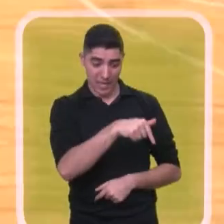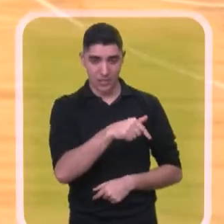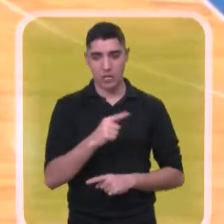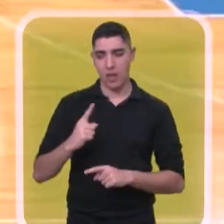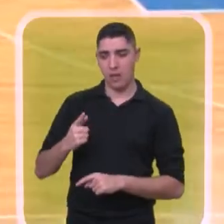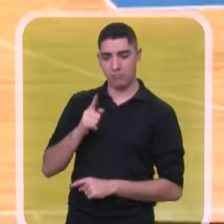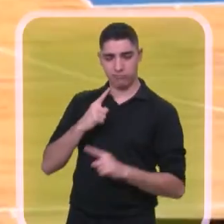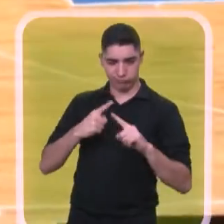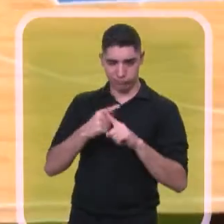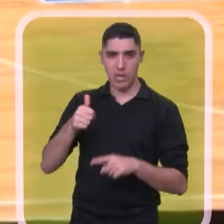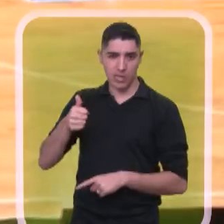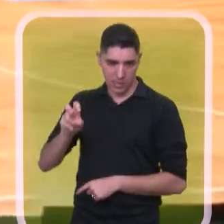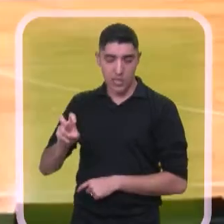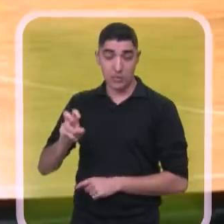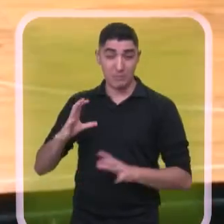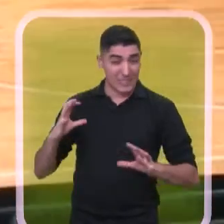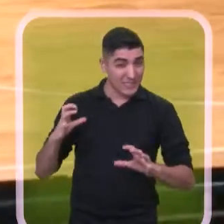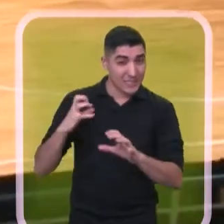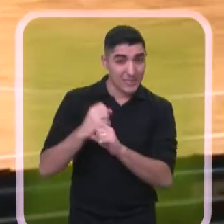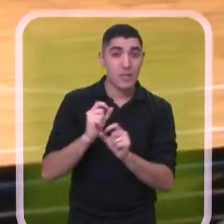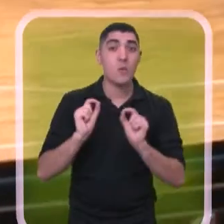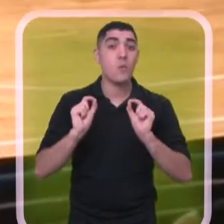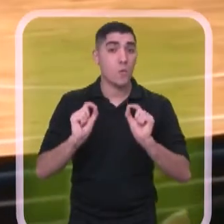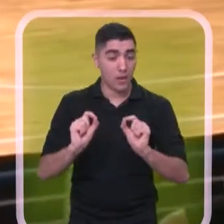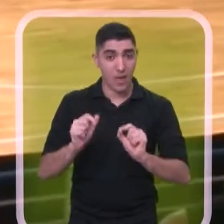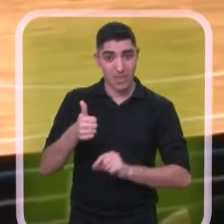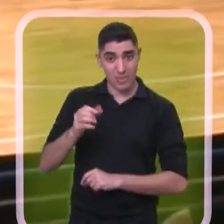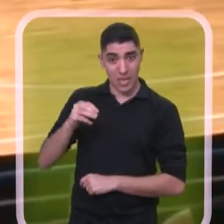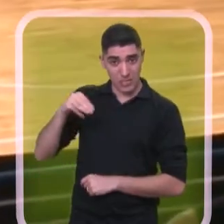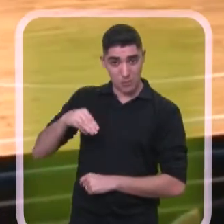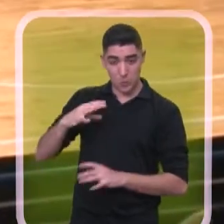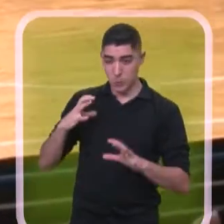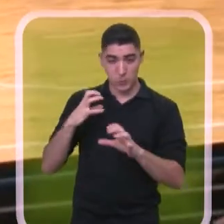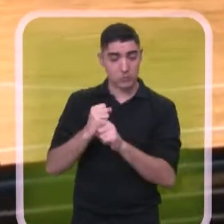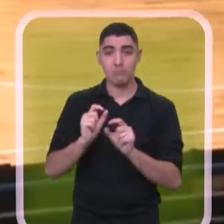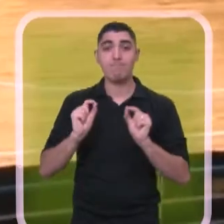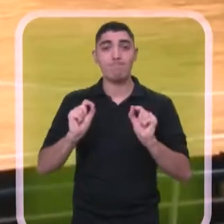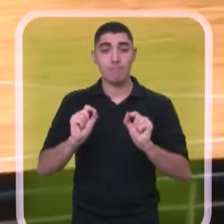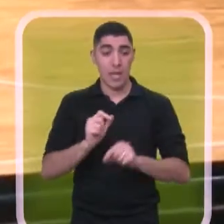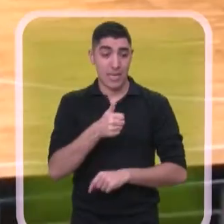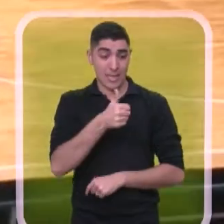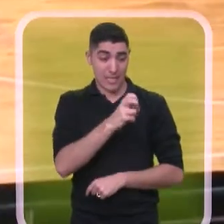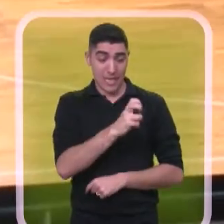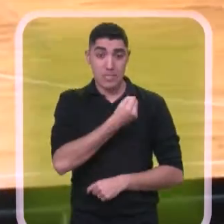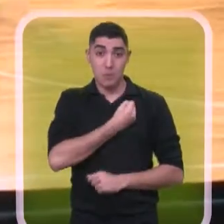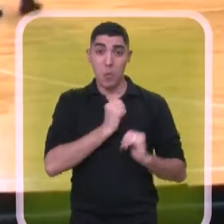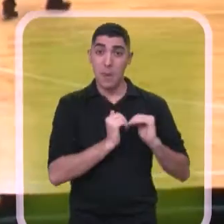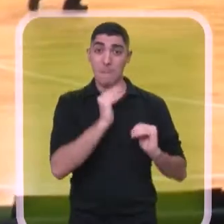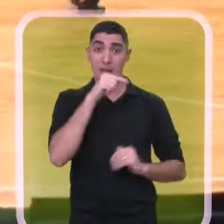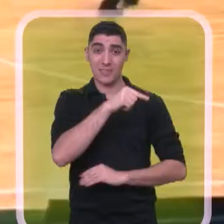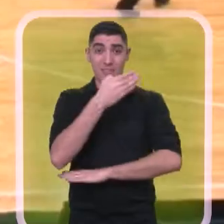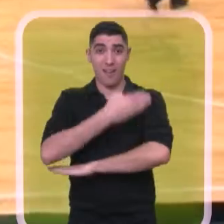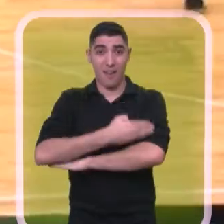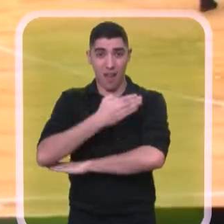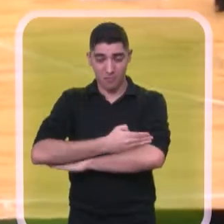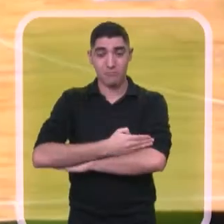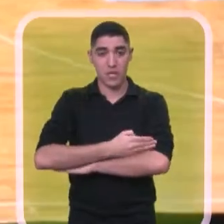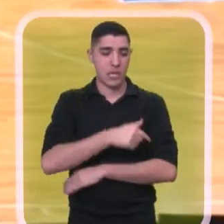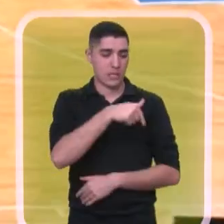na parcial e levando a partida para os últimos 10 minutos com o placar mostrando 15 pontos de vantagem para o Rio Claro,